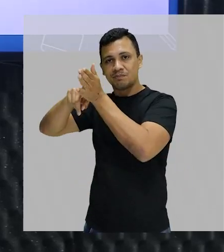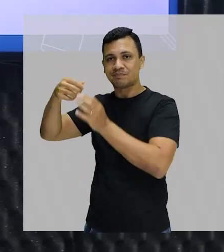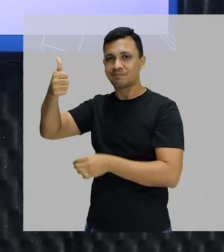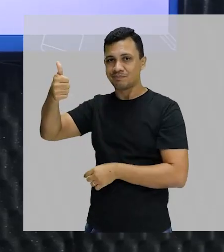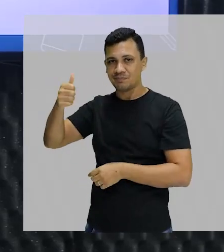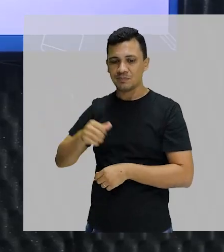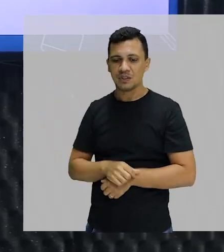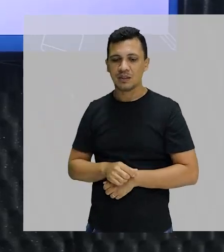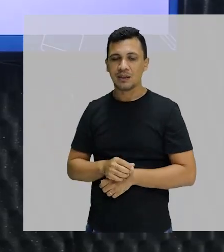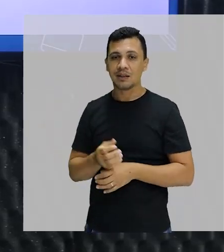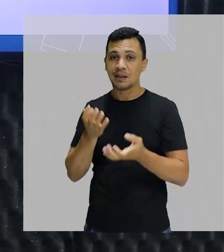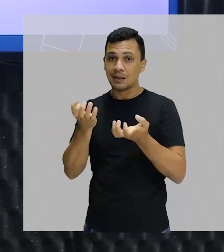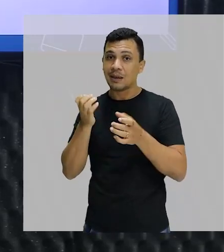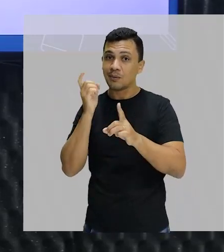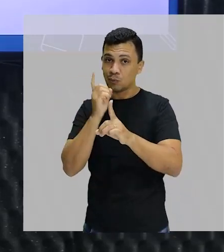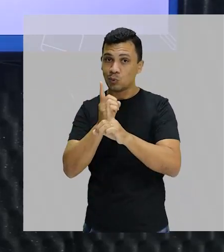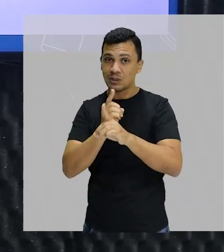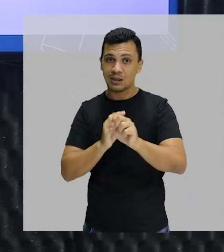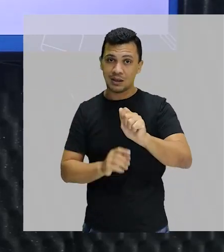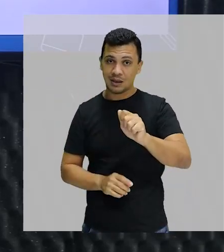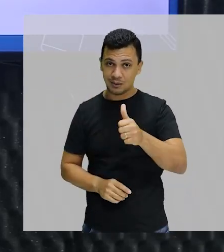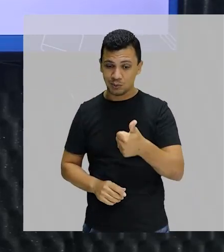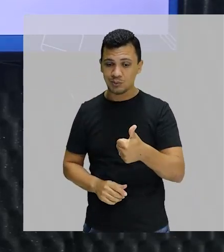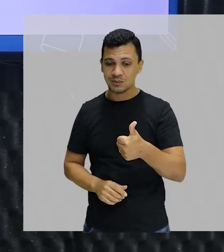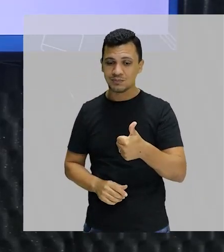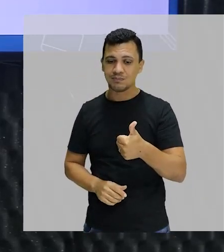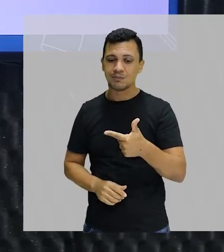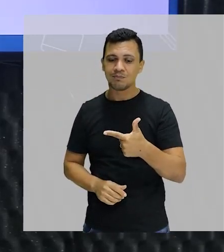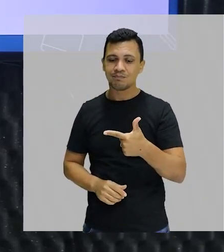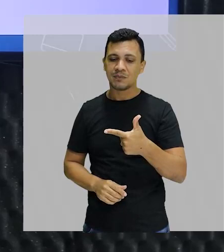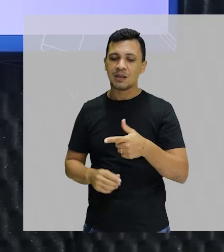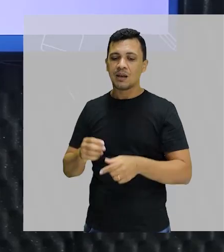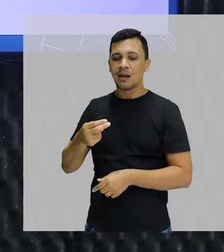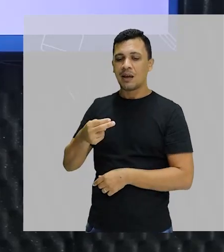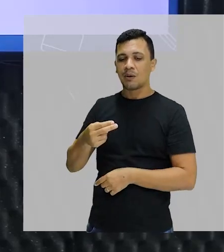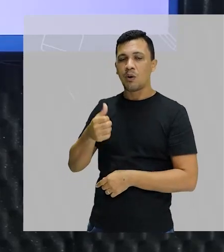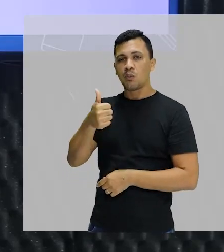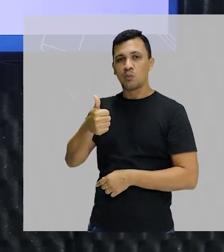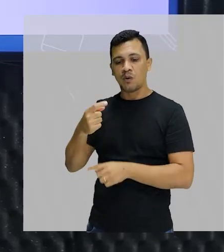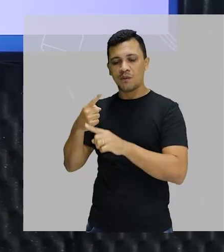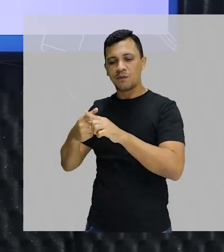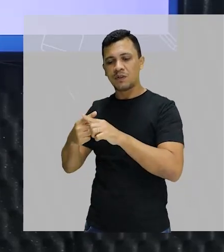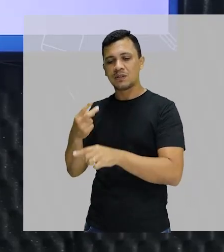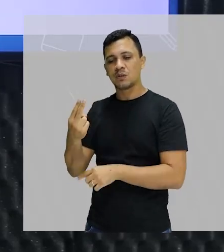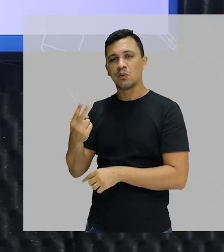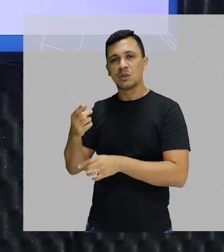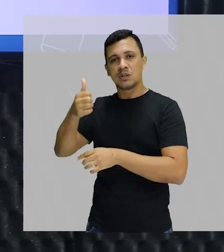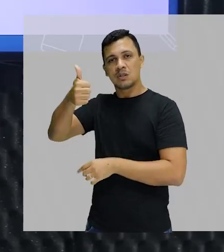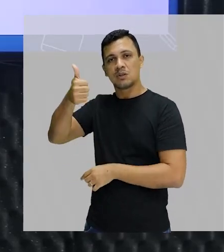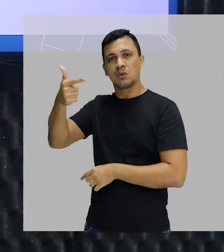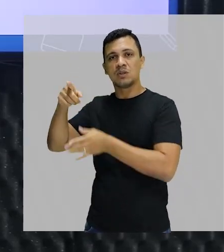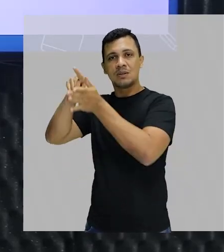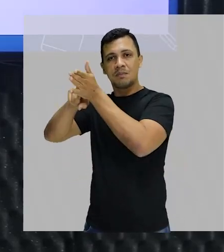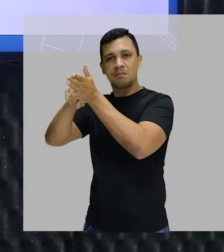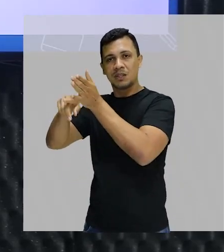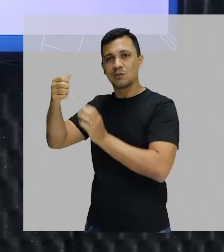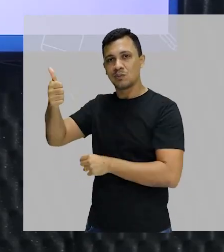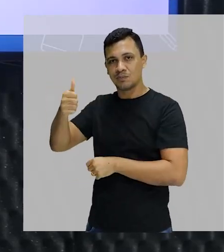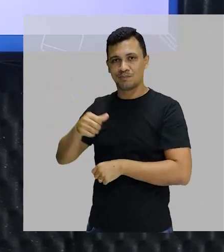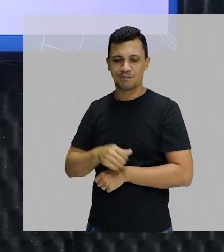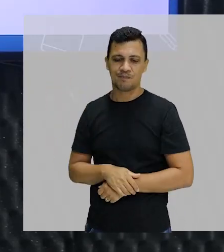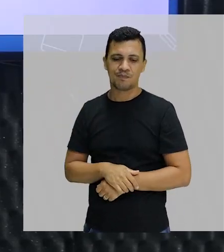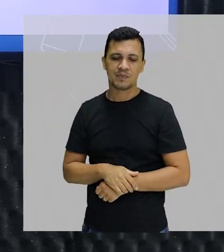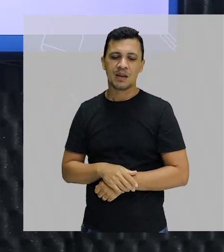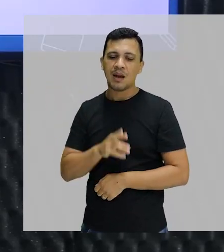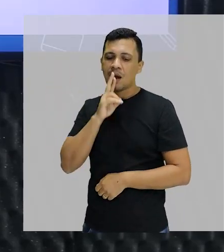Ele pediu a 12, não foi isso? Então, a 12 é igual a 1 vezes 2 elevado a 12 menos 1. No caso, nós temos